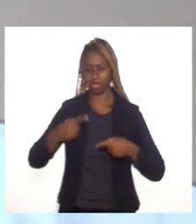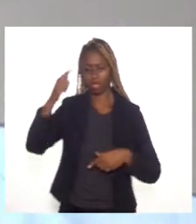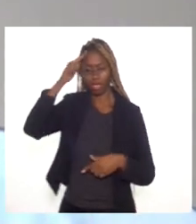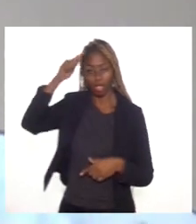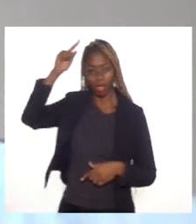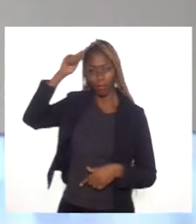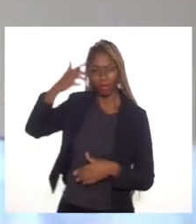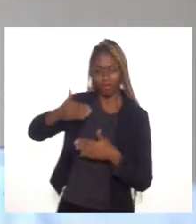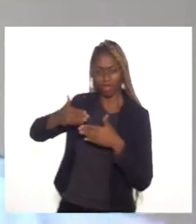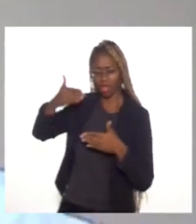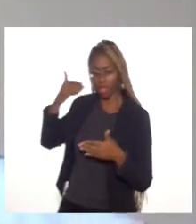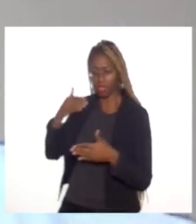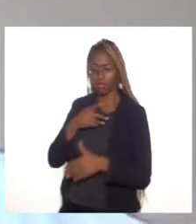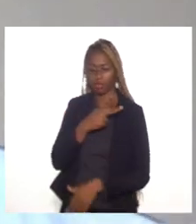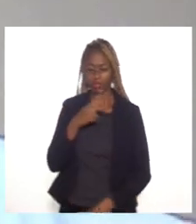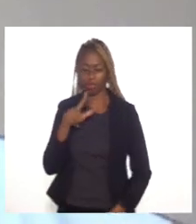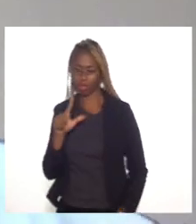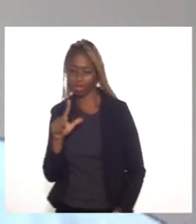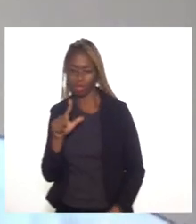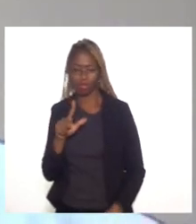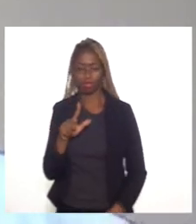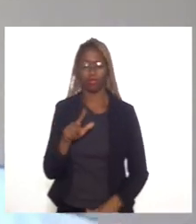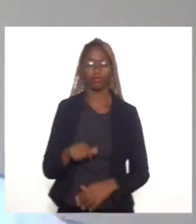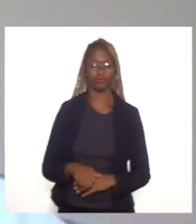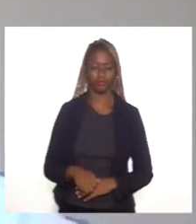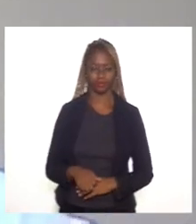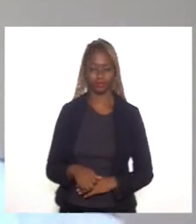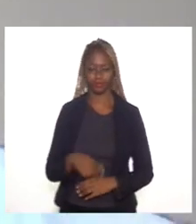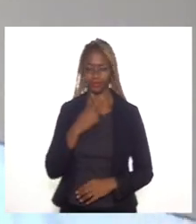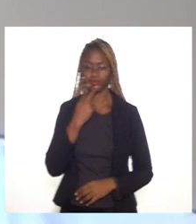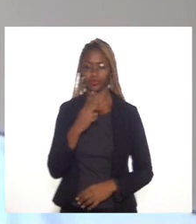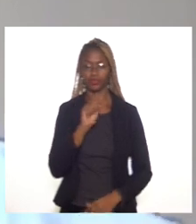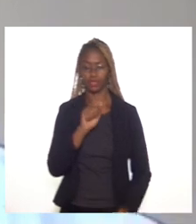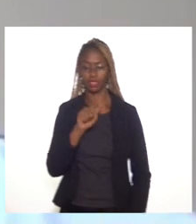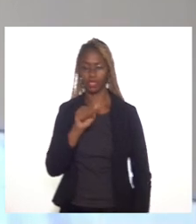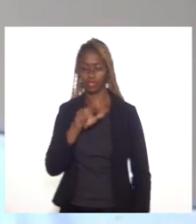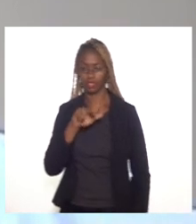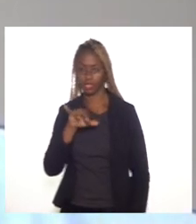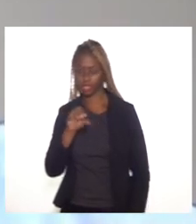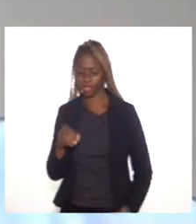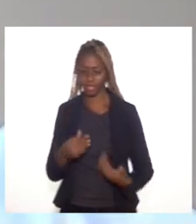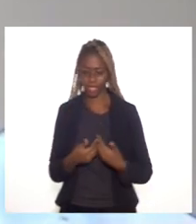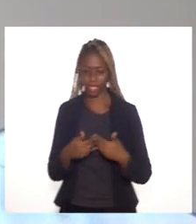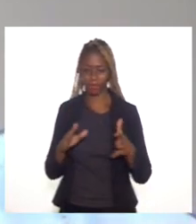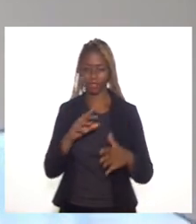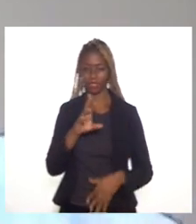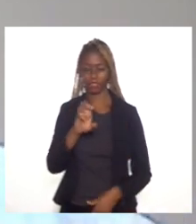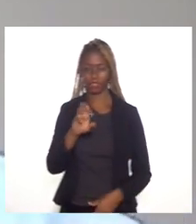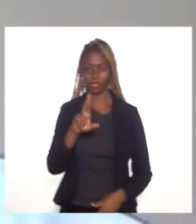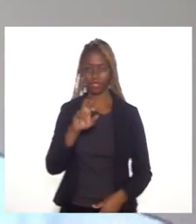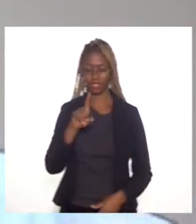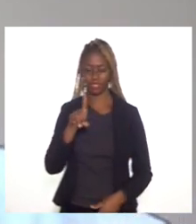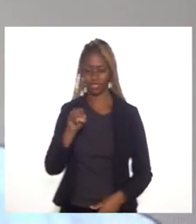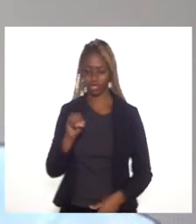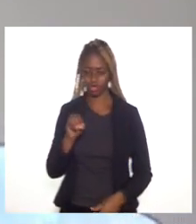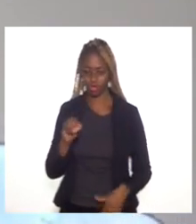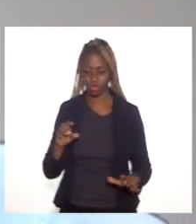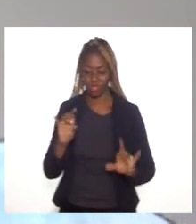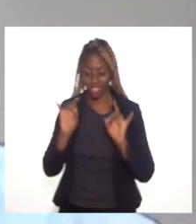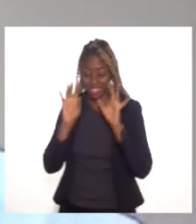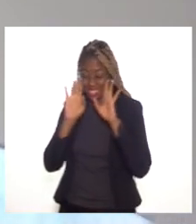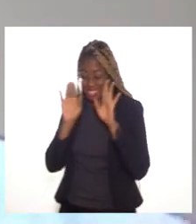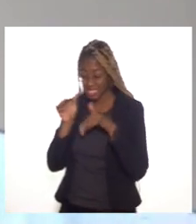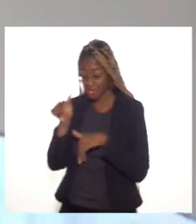um projeto de lei propondo que a AG Rio abra uma linha de crédito específica para fomentar,